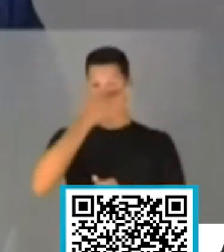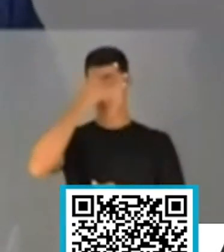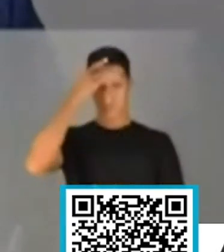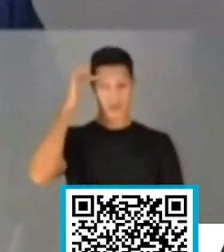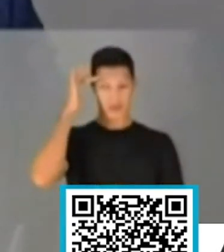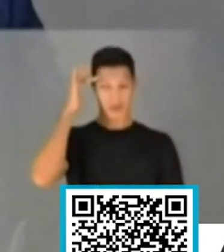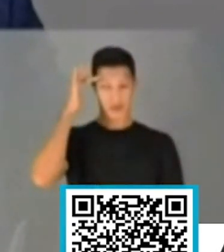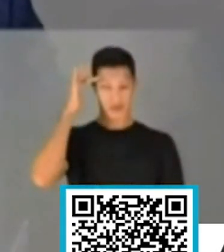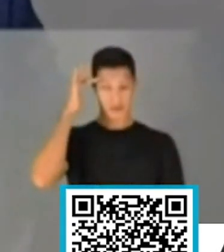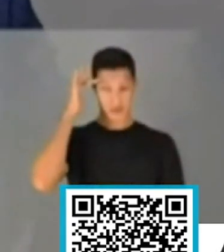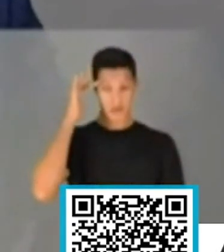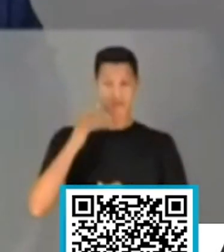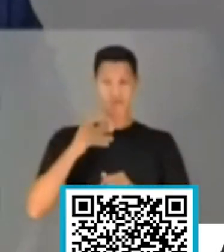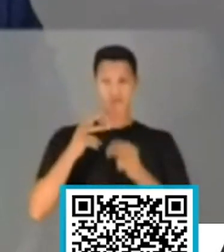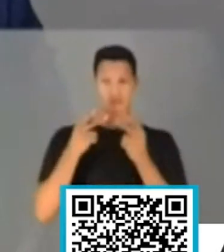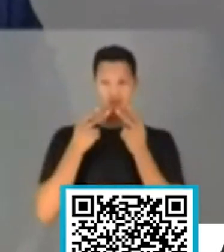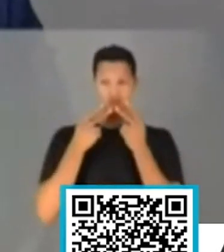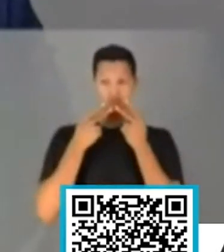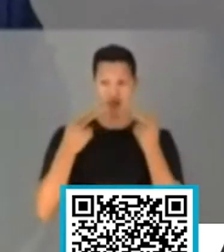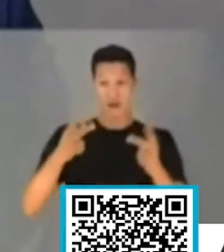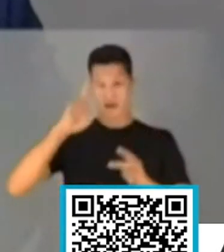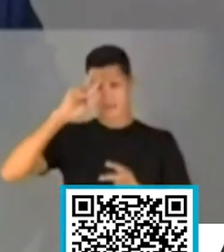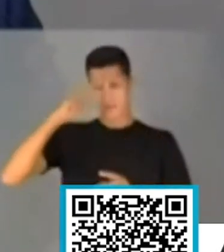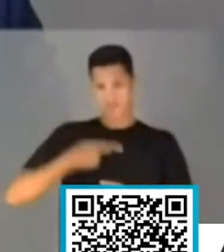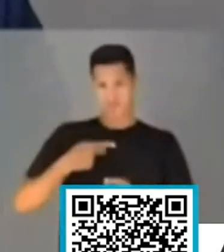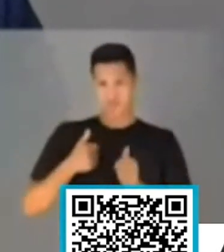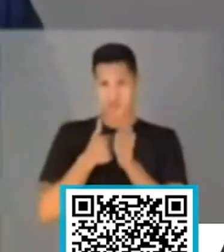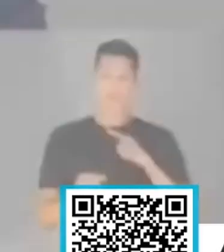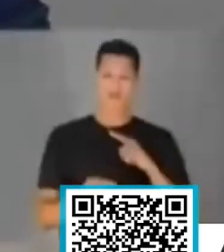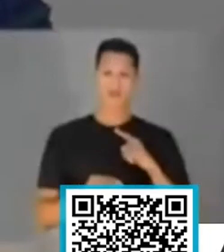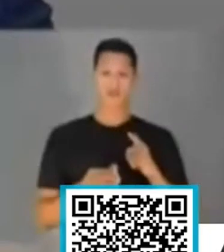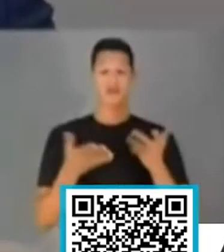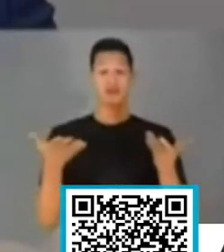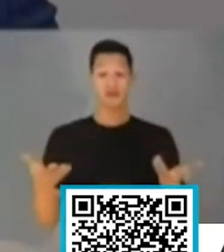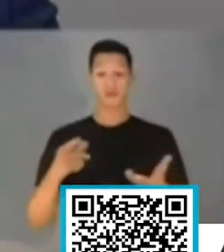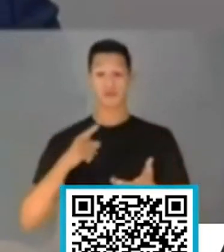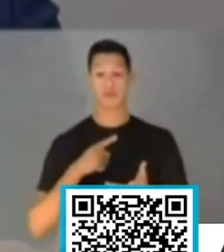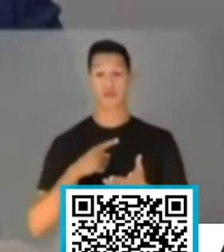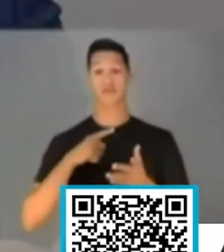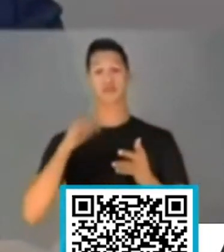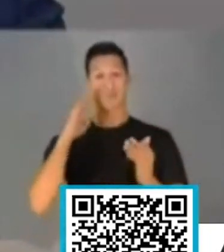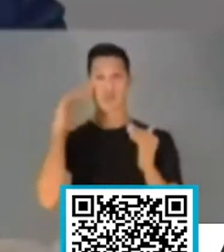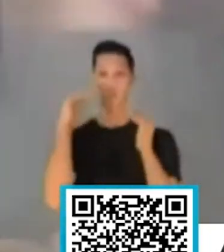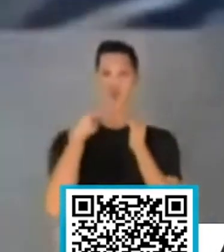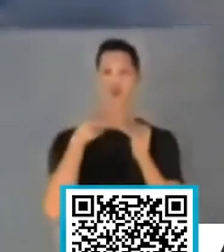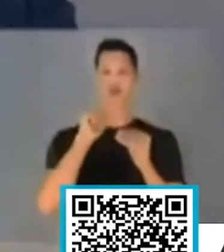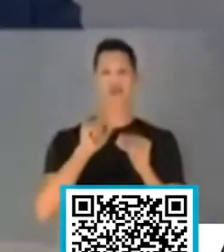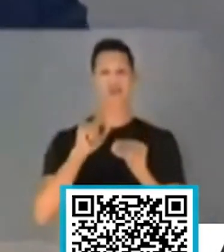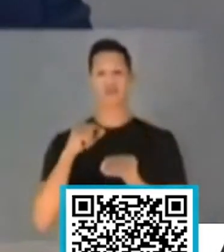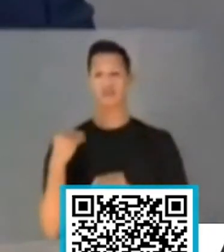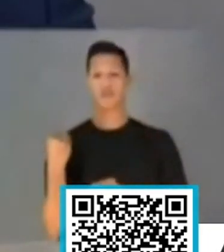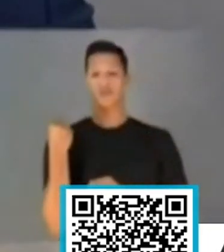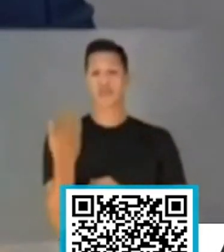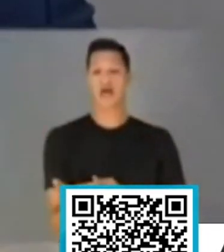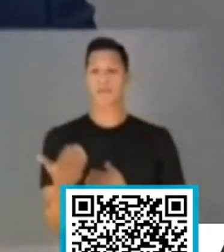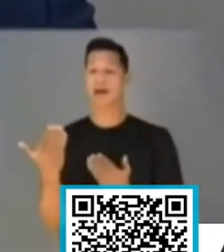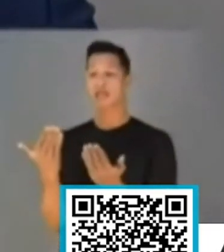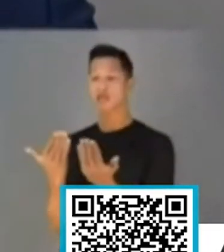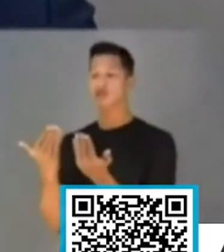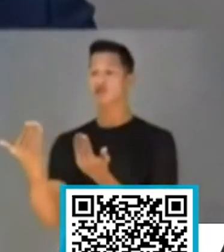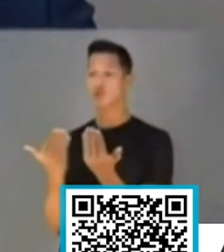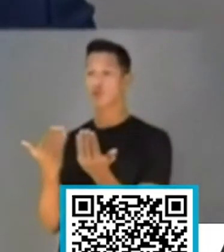as pessoas elas Falem em prol da vacinação então há de se convir que não dá para colocar em